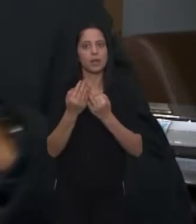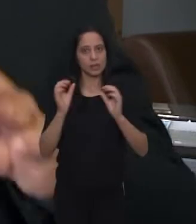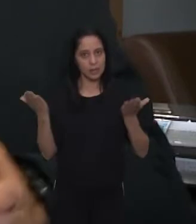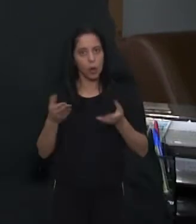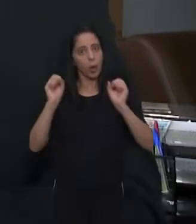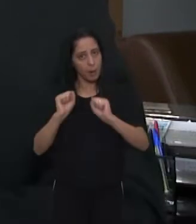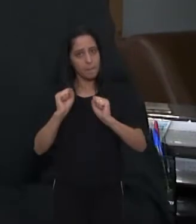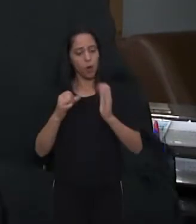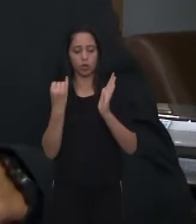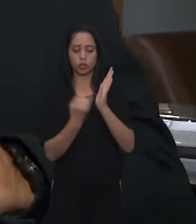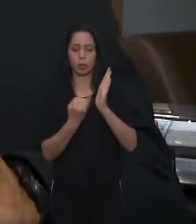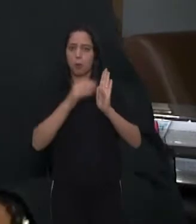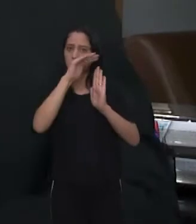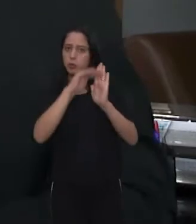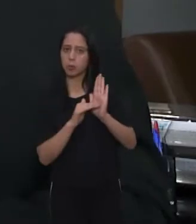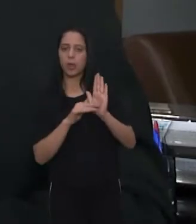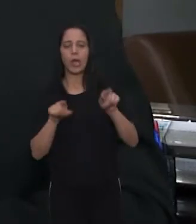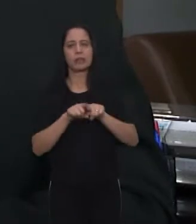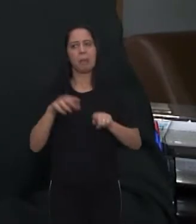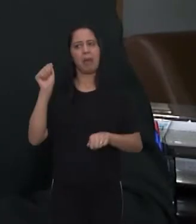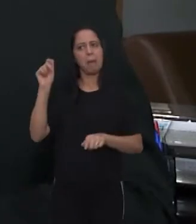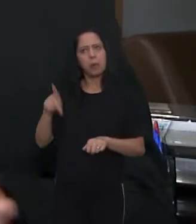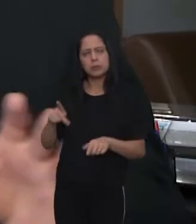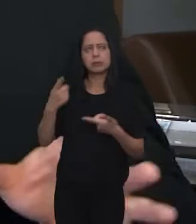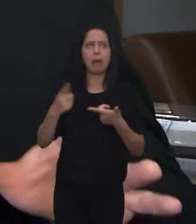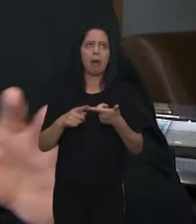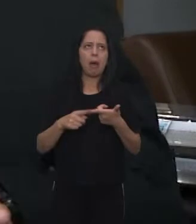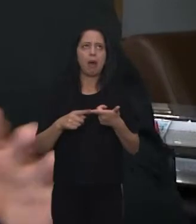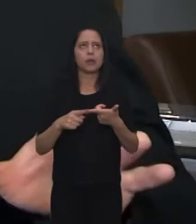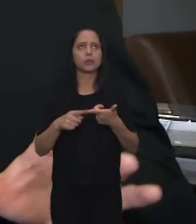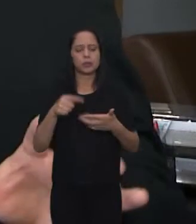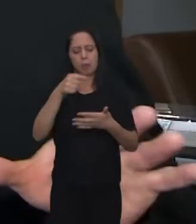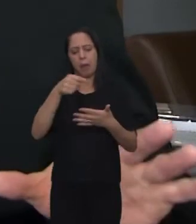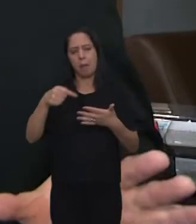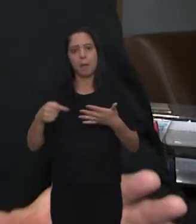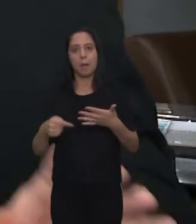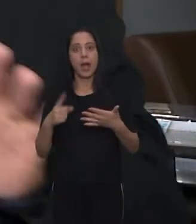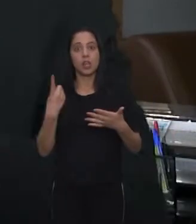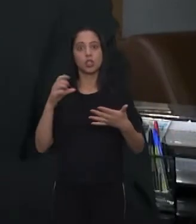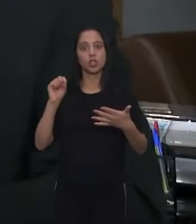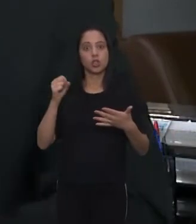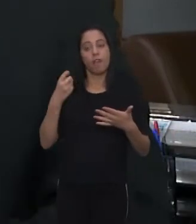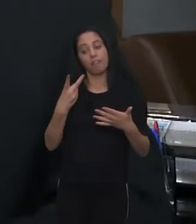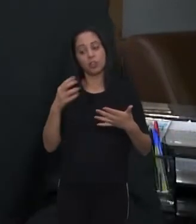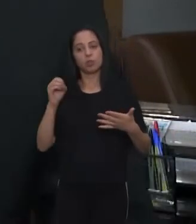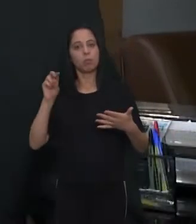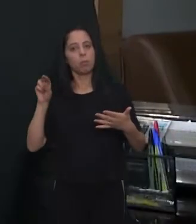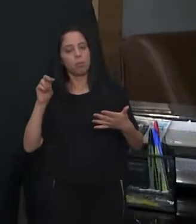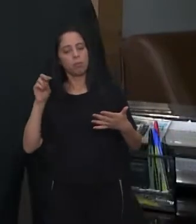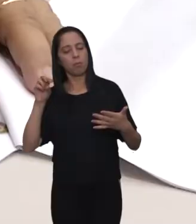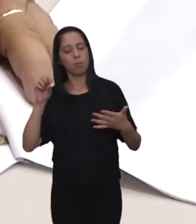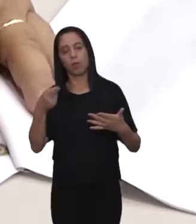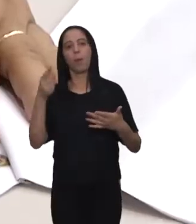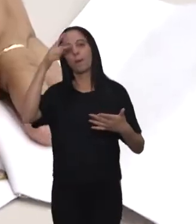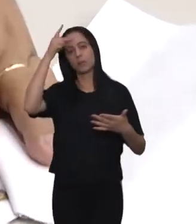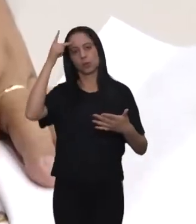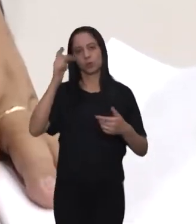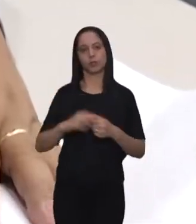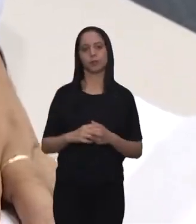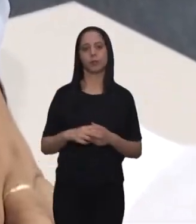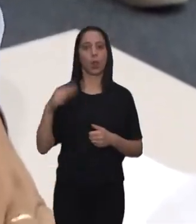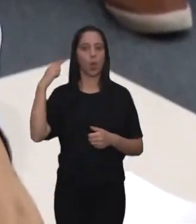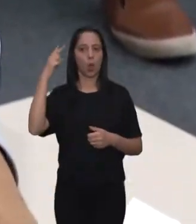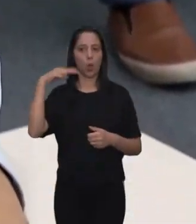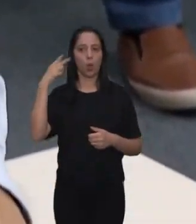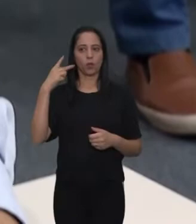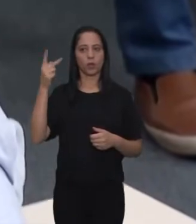extensões então no total Incluindo aí os resultados e para trabalhos vou sair daqui mais ou menos de 18 mil para um pouco mais de 20 mil pessoas para